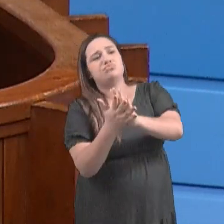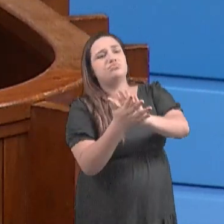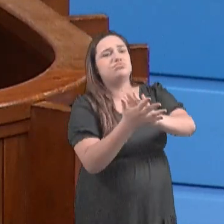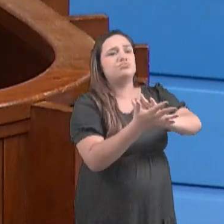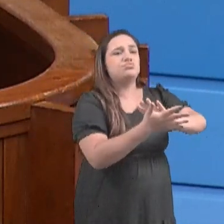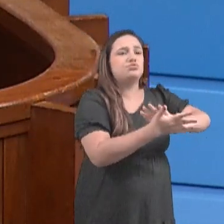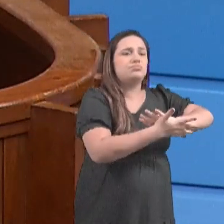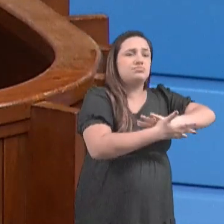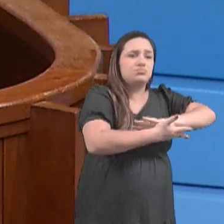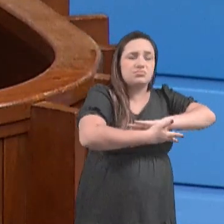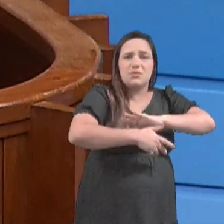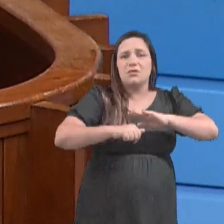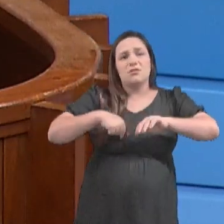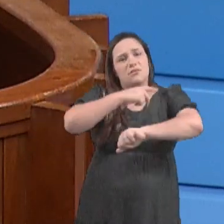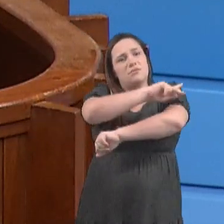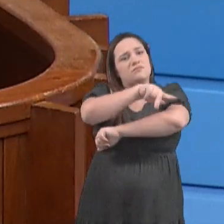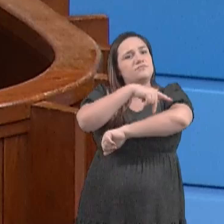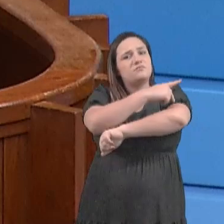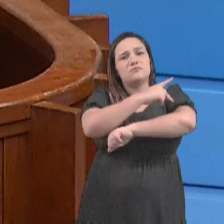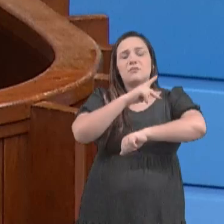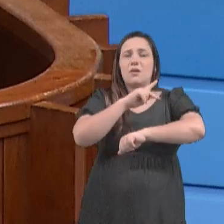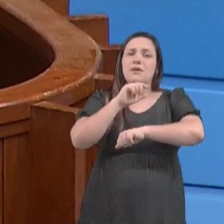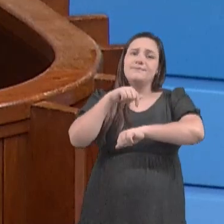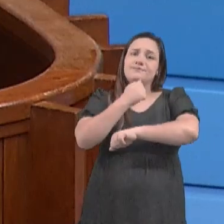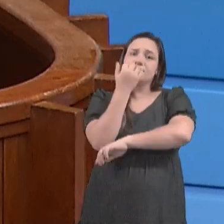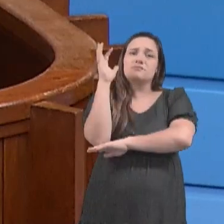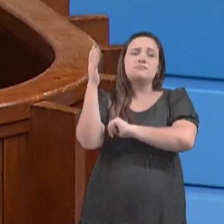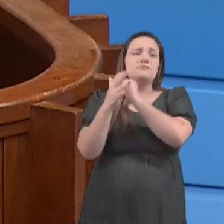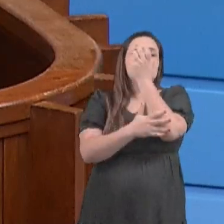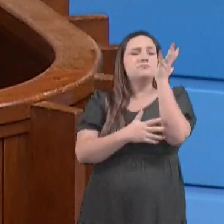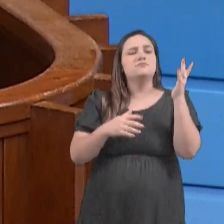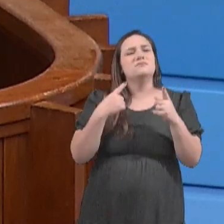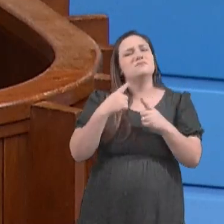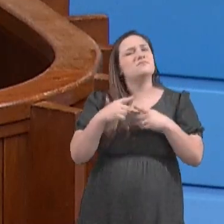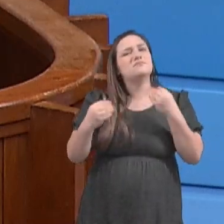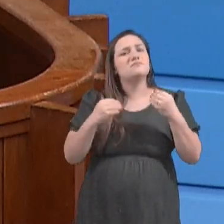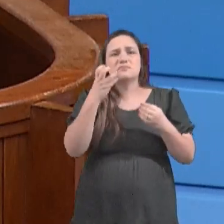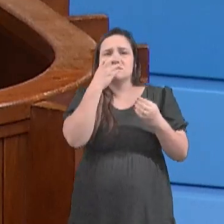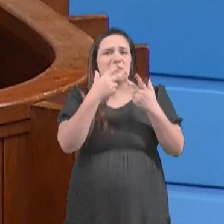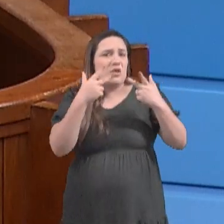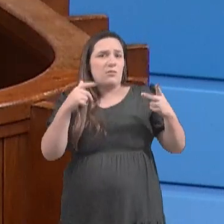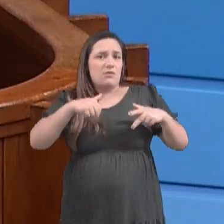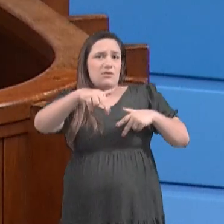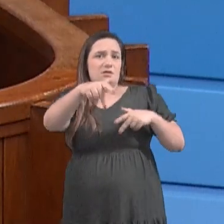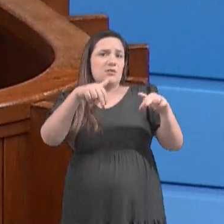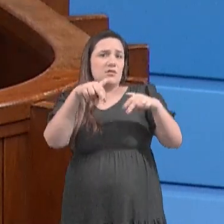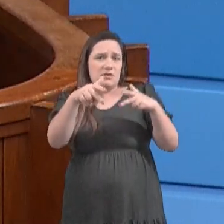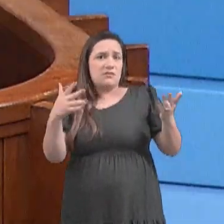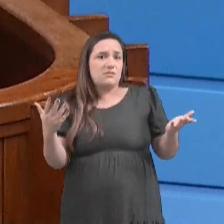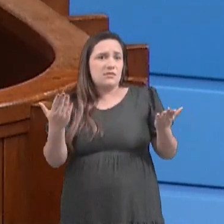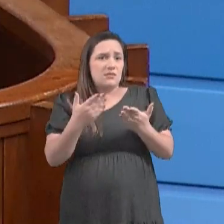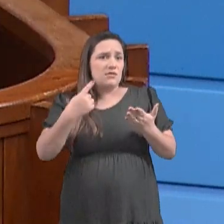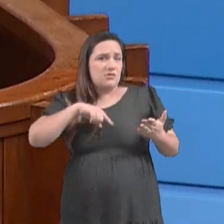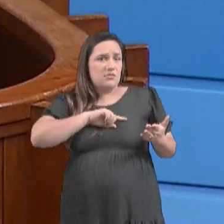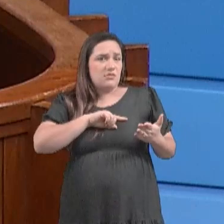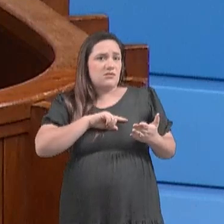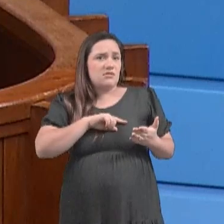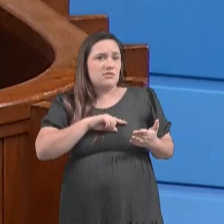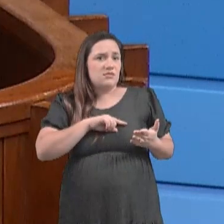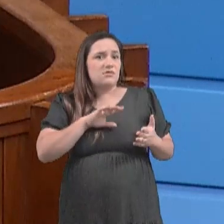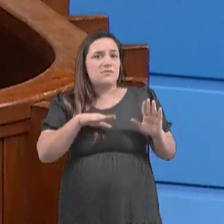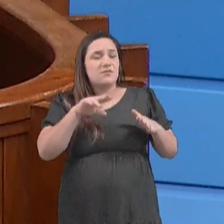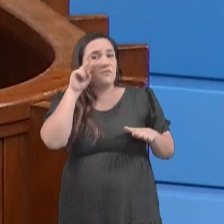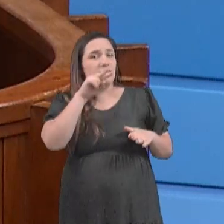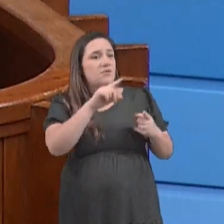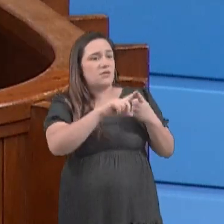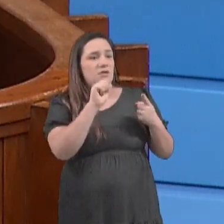todo esse parque, toda essa reserva, porque como é que os animais vão transitar? Quem que nós aqui já não sai daqui, não